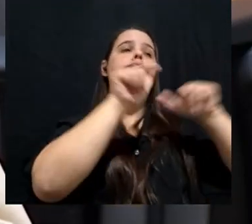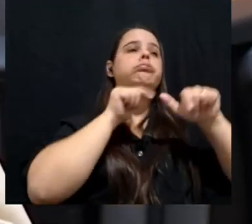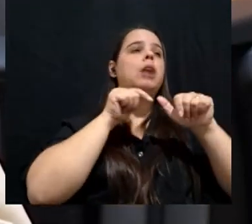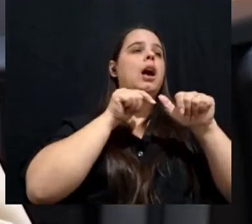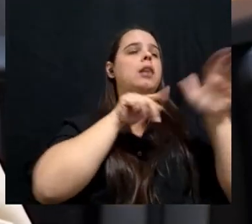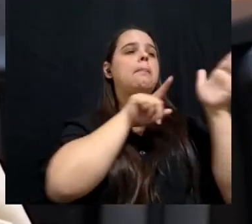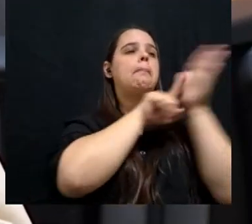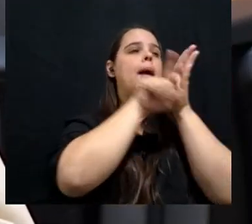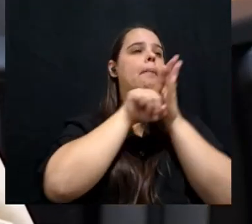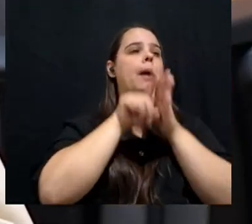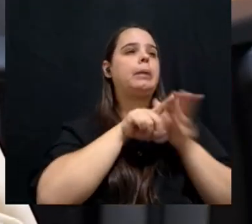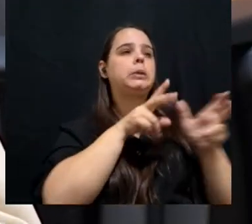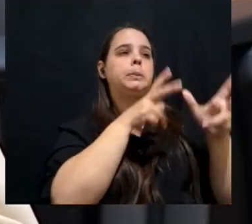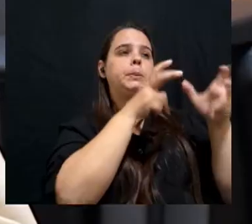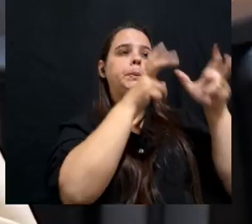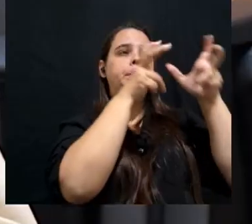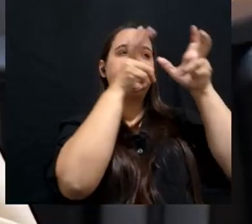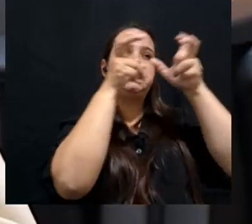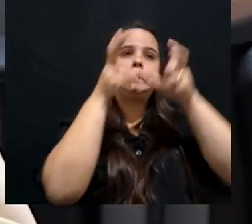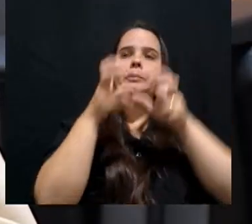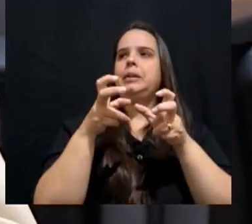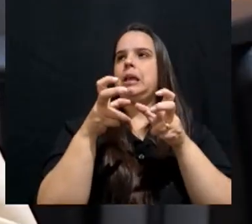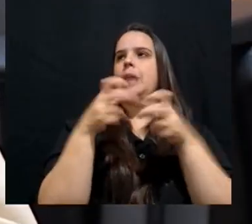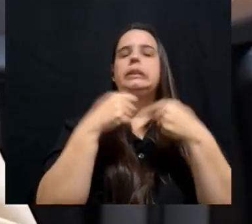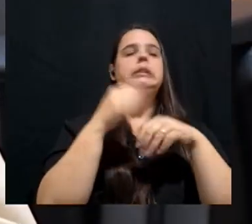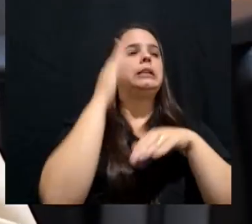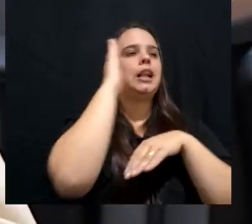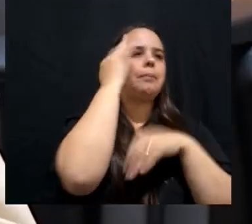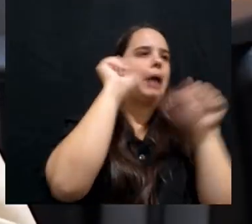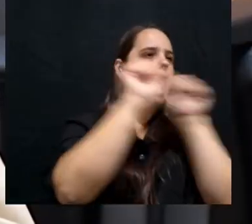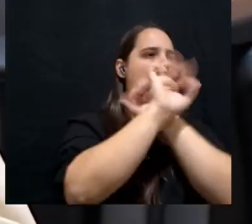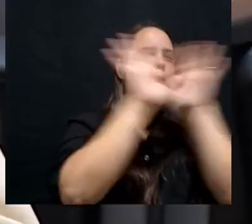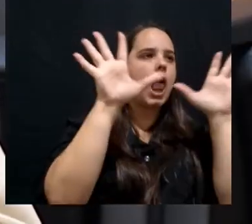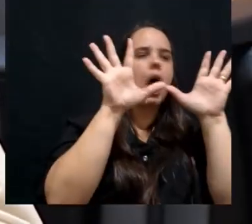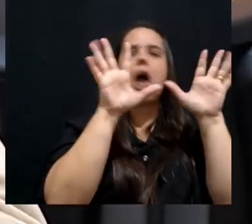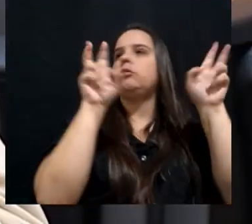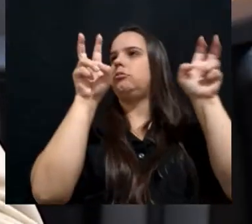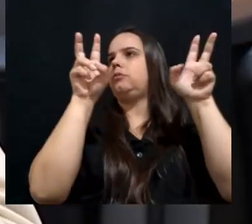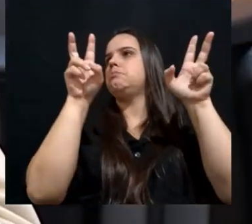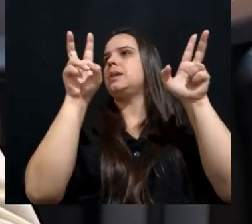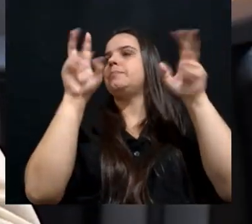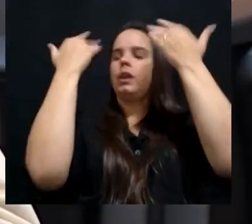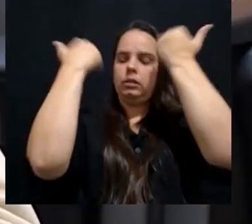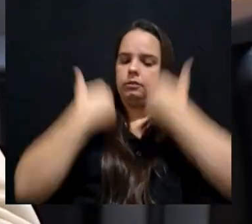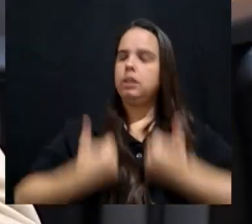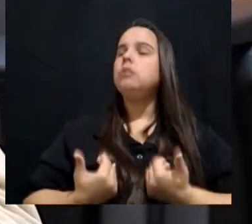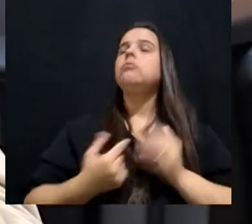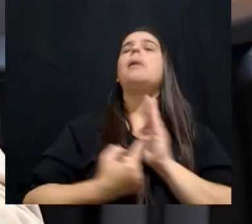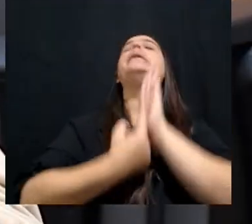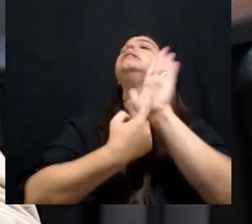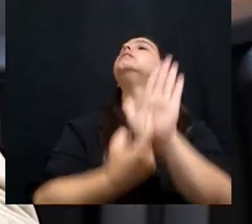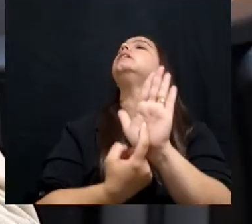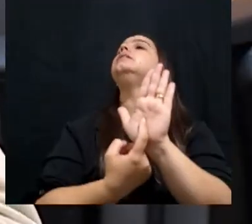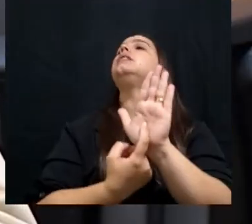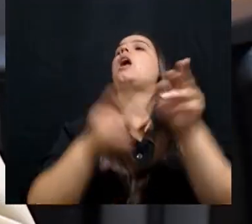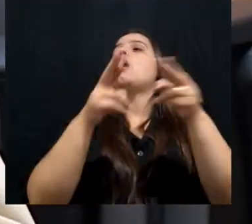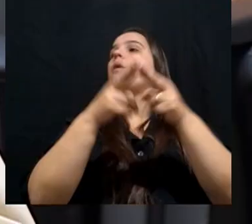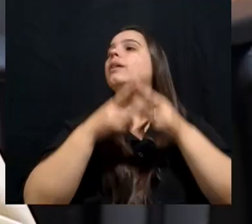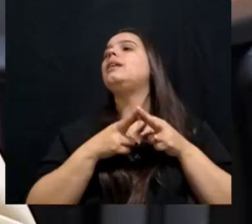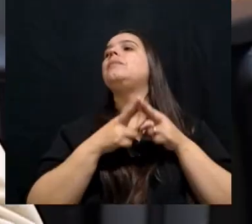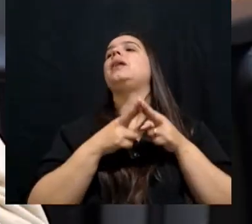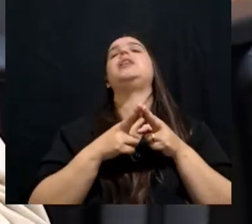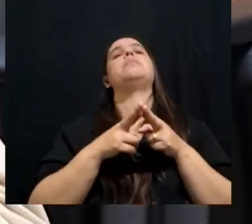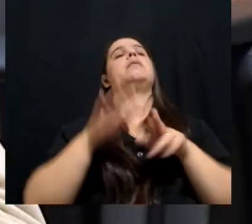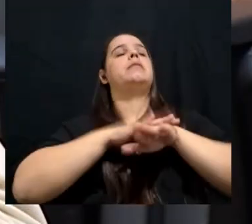andamento, o cronograma, né? E eu me coloquei à disposição, apresentei esse requerimento para criar essa comissão,